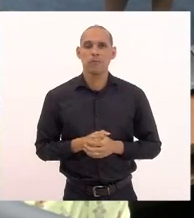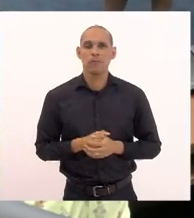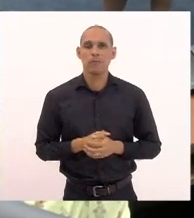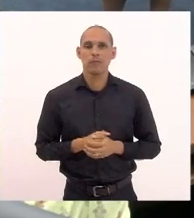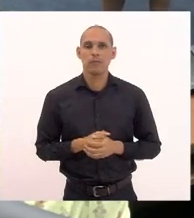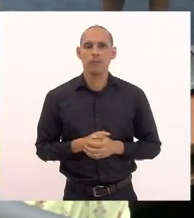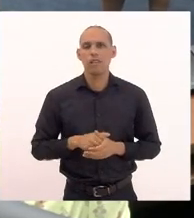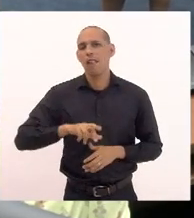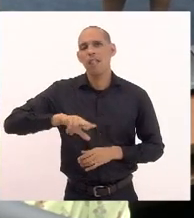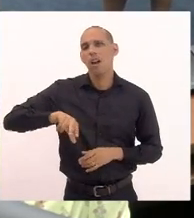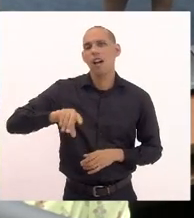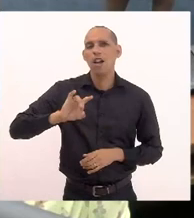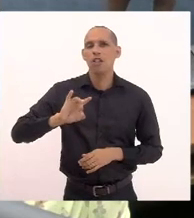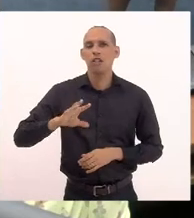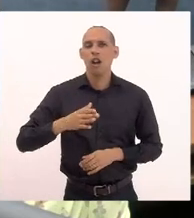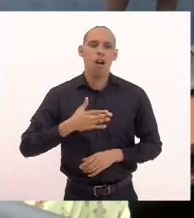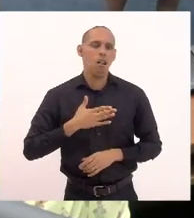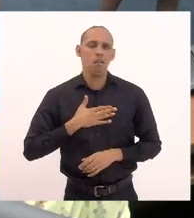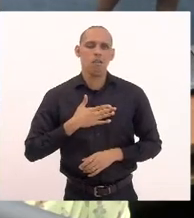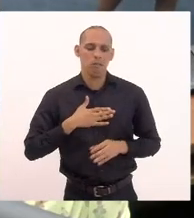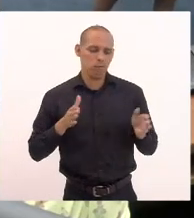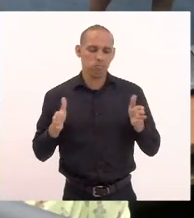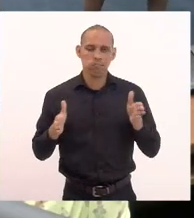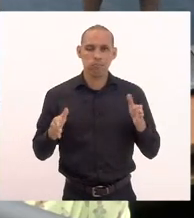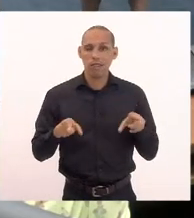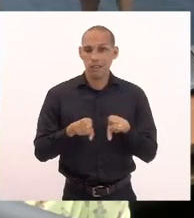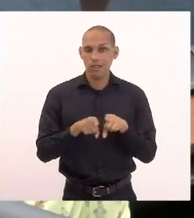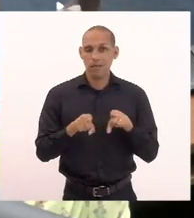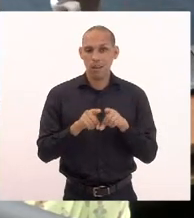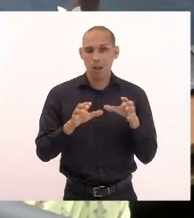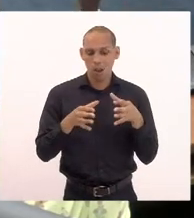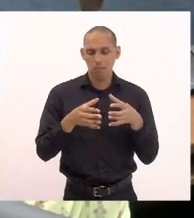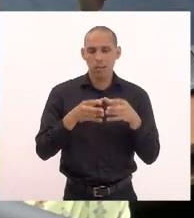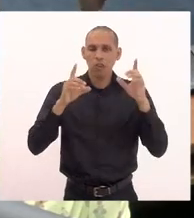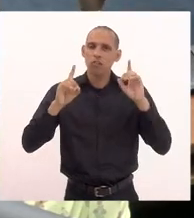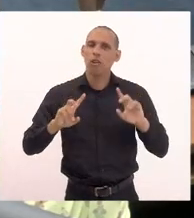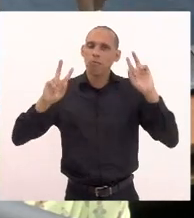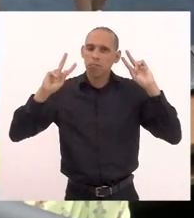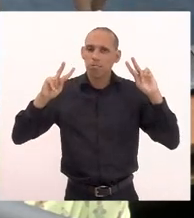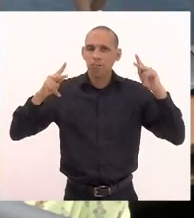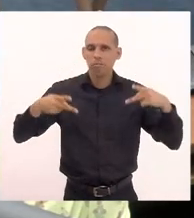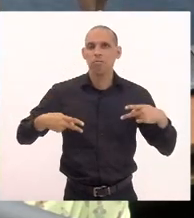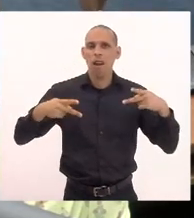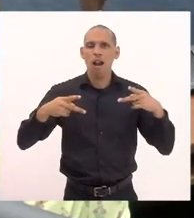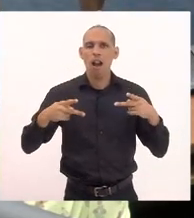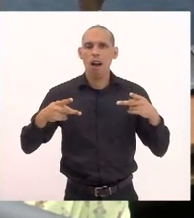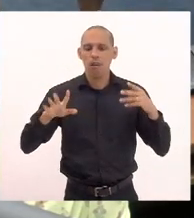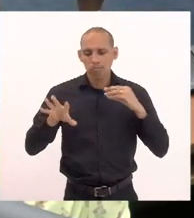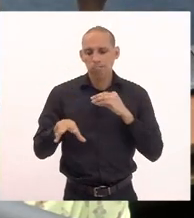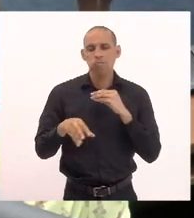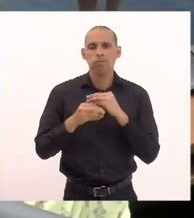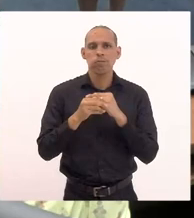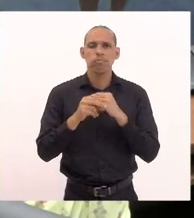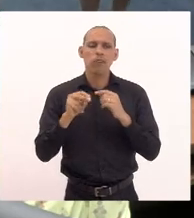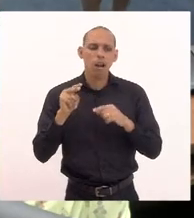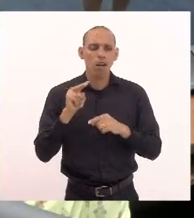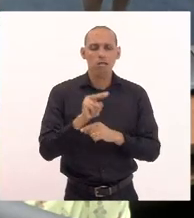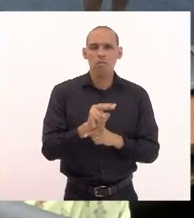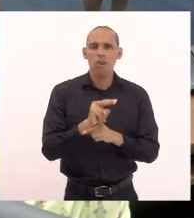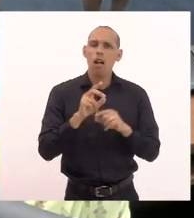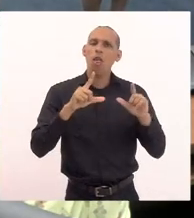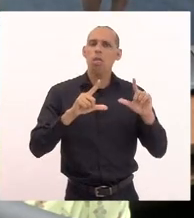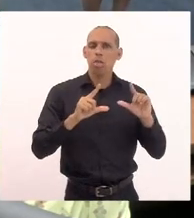Não apenas o meu mandato, mas também a Comissão de Direitos Humanos se somaram aos esforços de defesa e mitigação dos danos para o